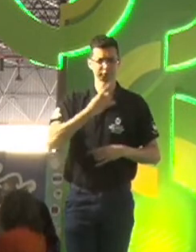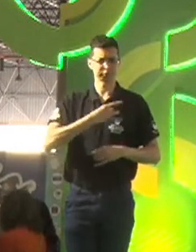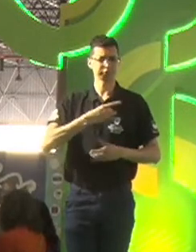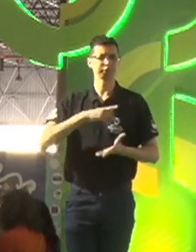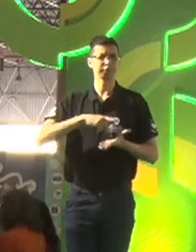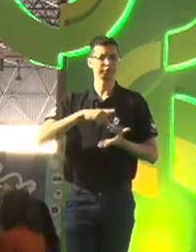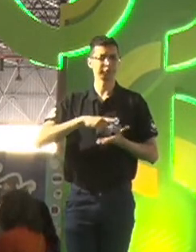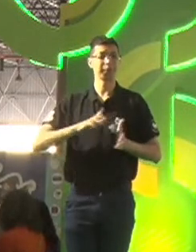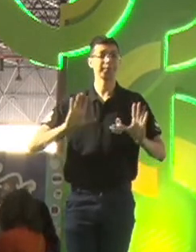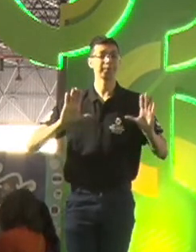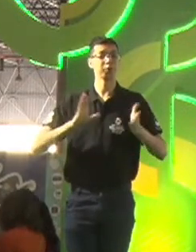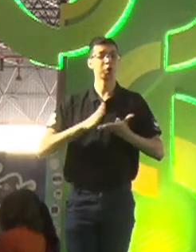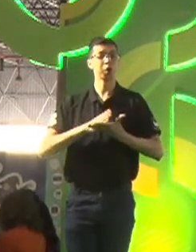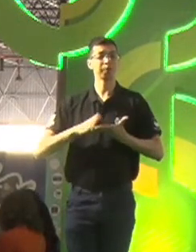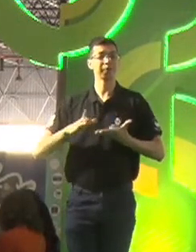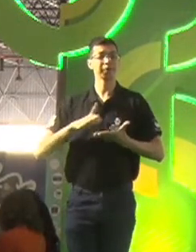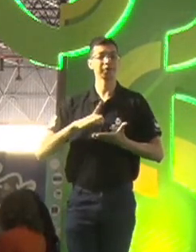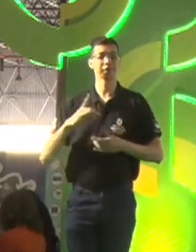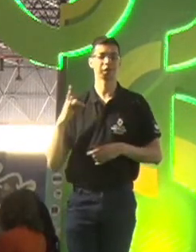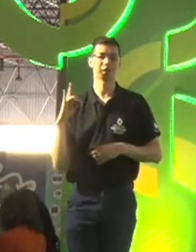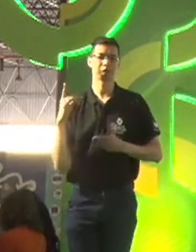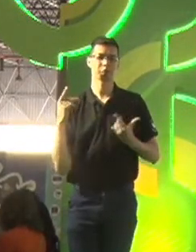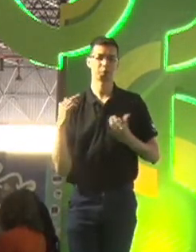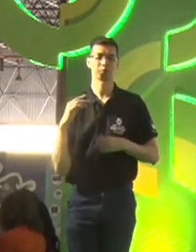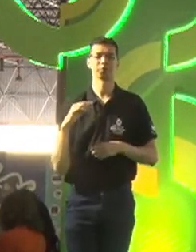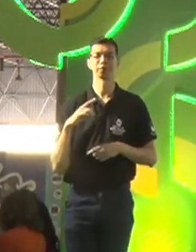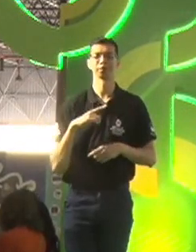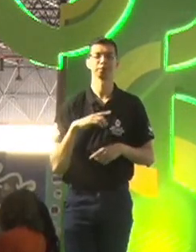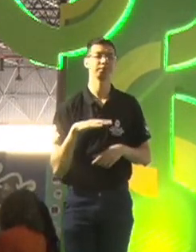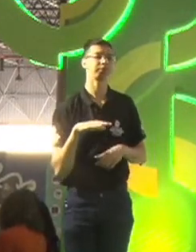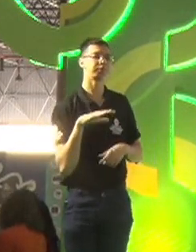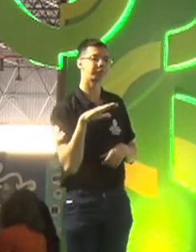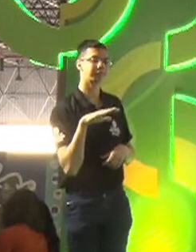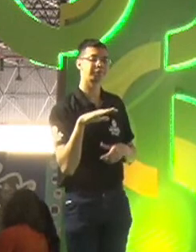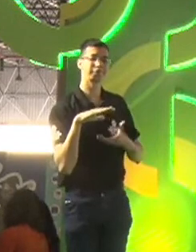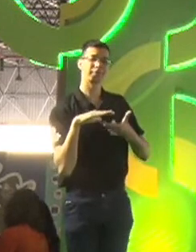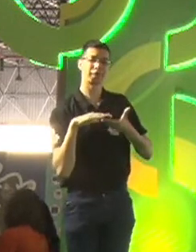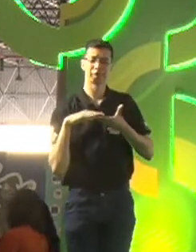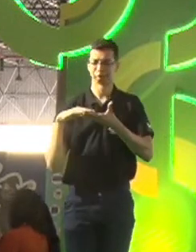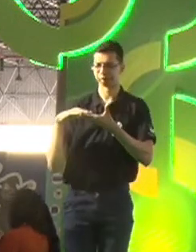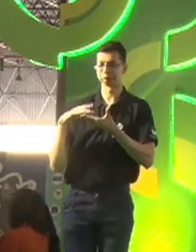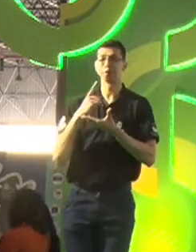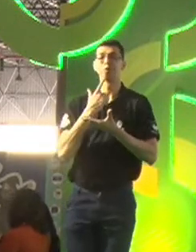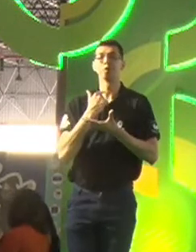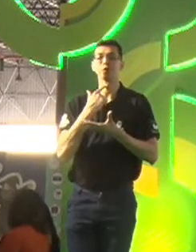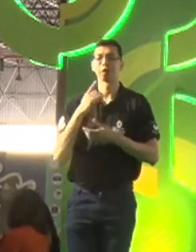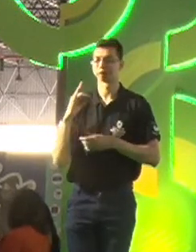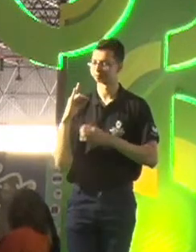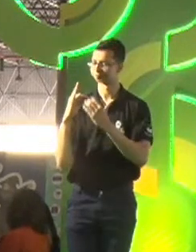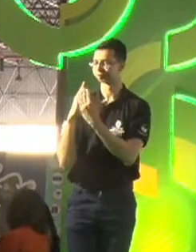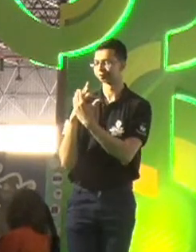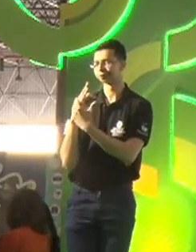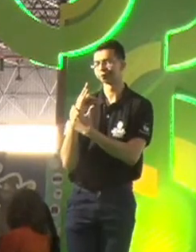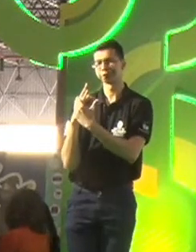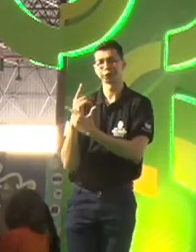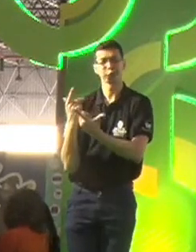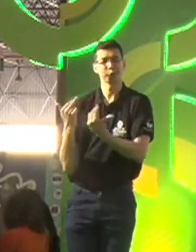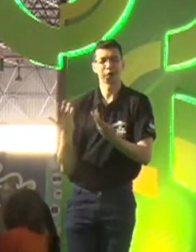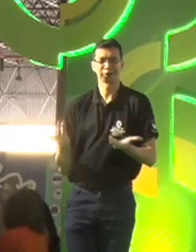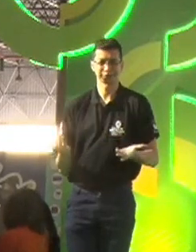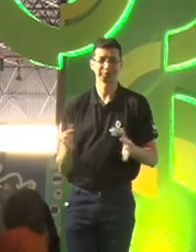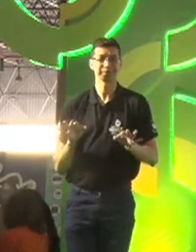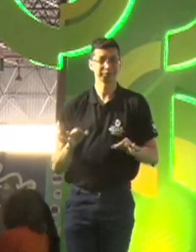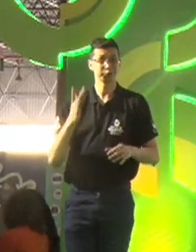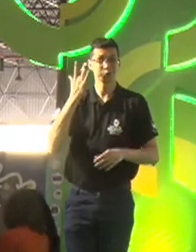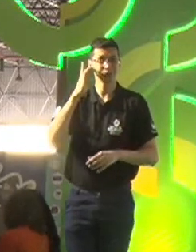a se comportar como um cachorrinho te dar uma patinha a reação automática você querer dar uma acariciada na cabeça dele mesmo você não sabe exatamente onde